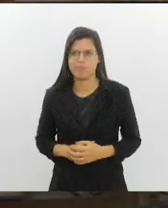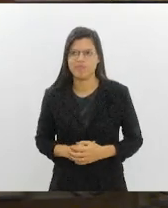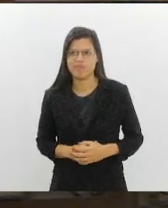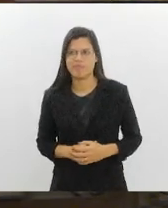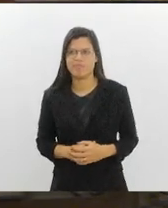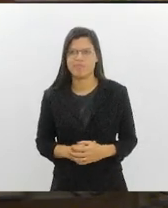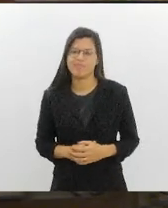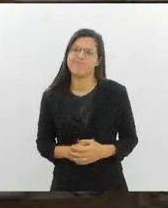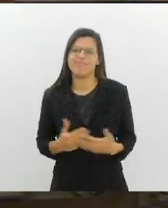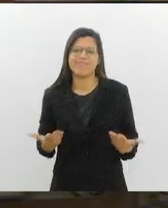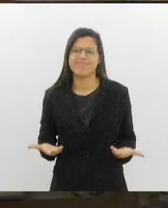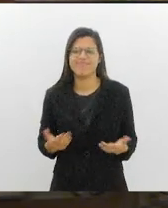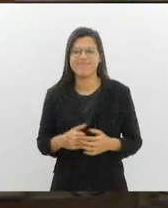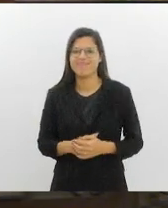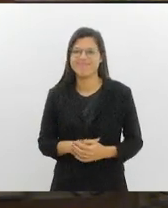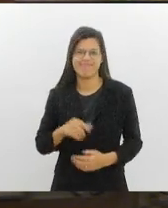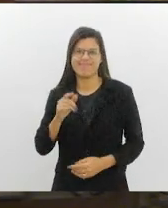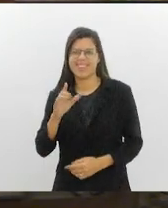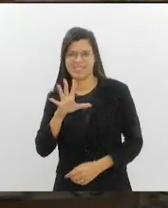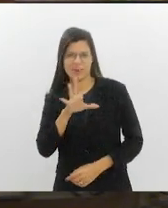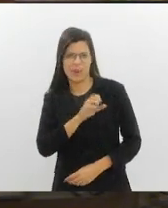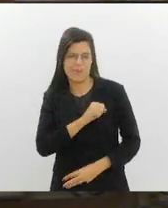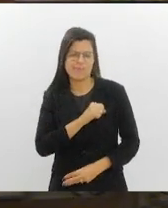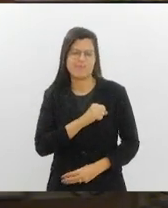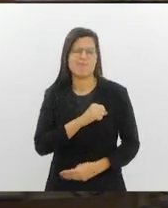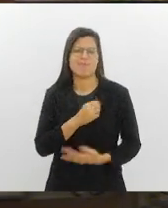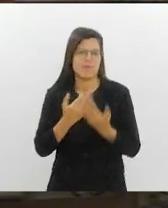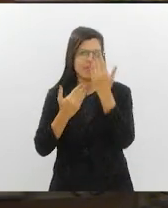é isso, te amo, valeu.